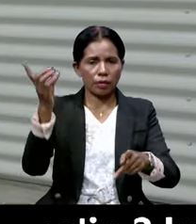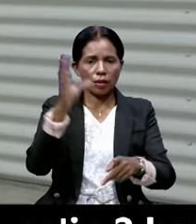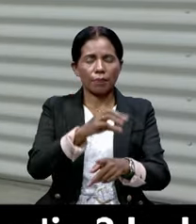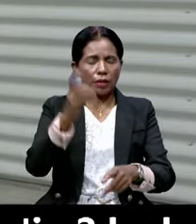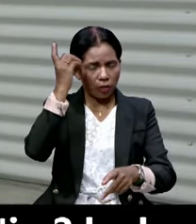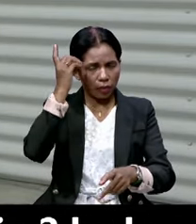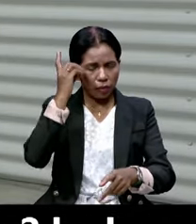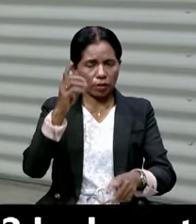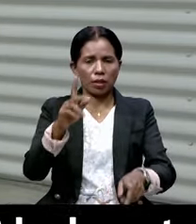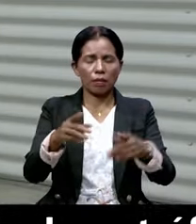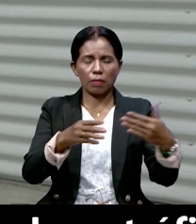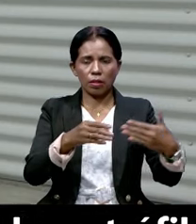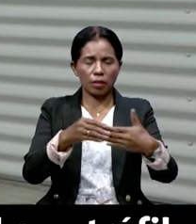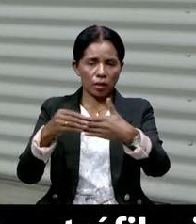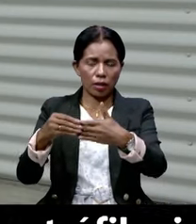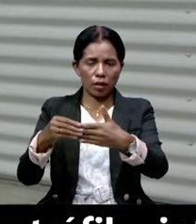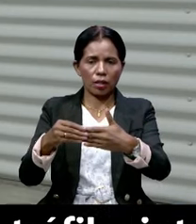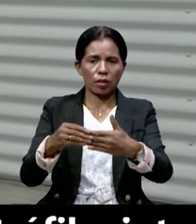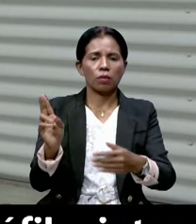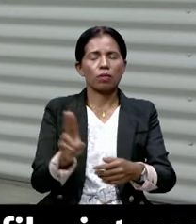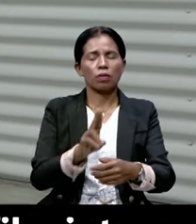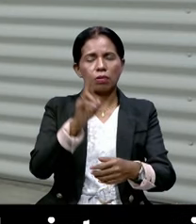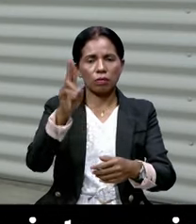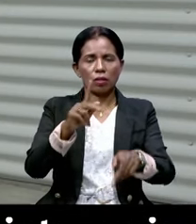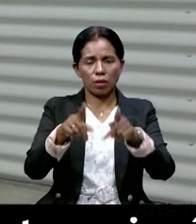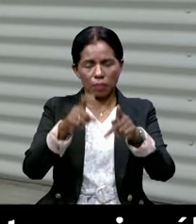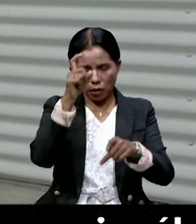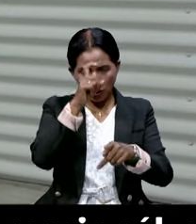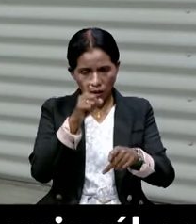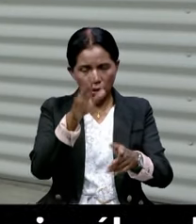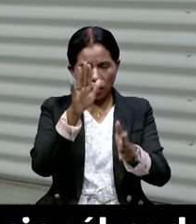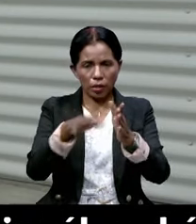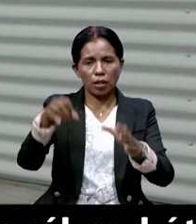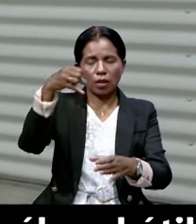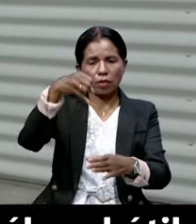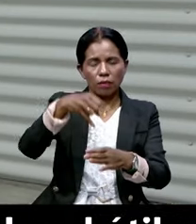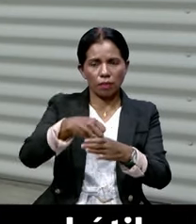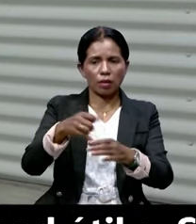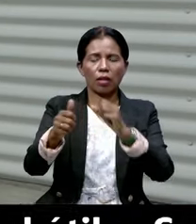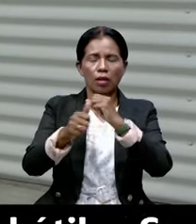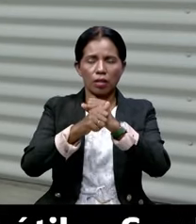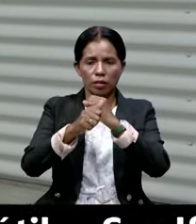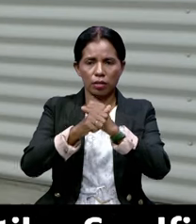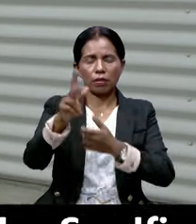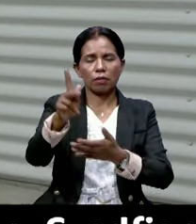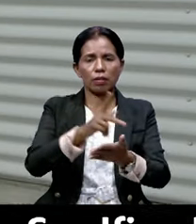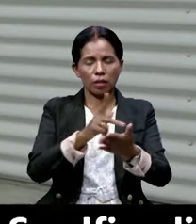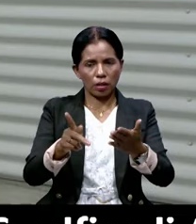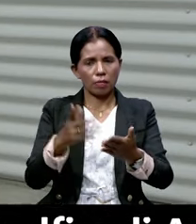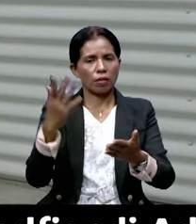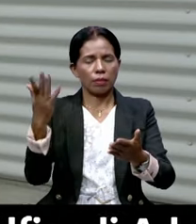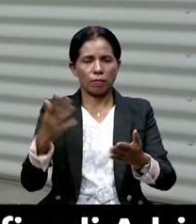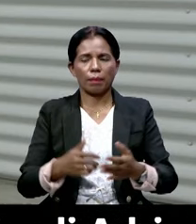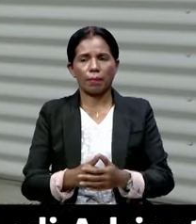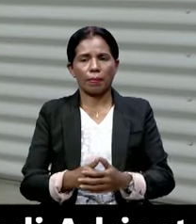balum, mas a organiza. Hori usa minoridade sira e envolve e a ação crime refere.